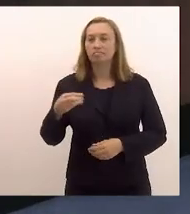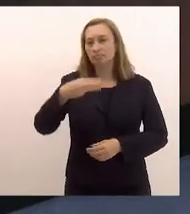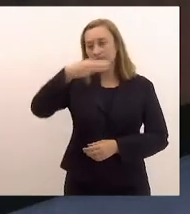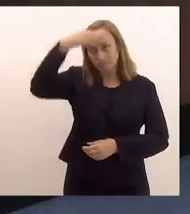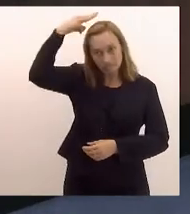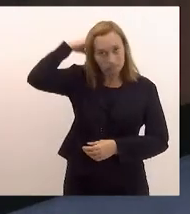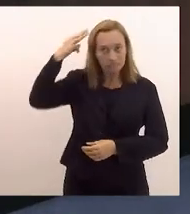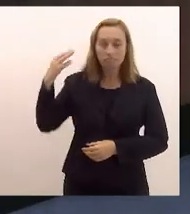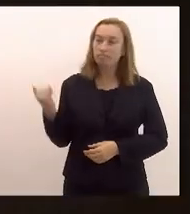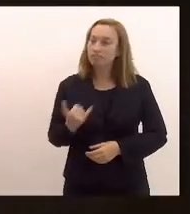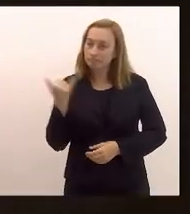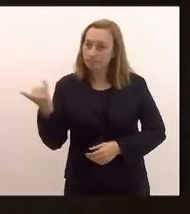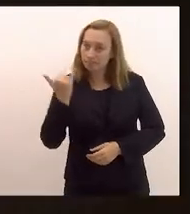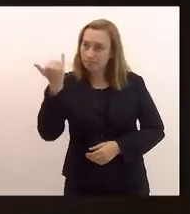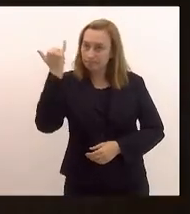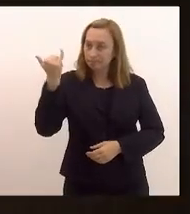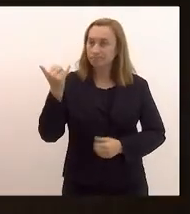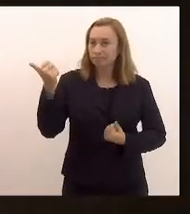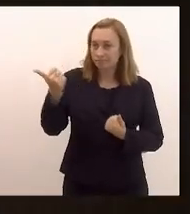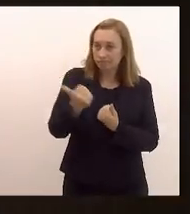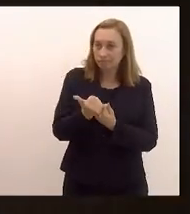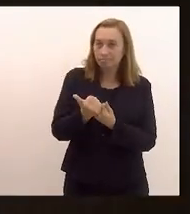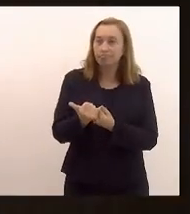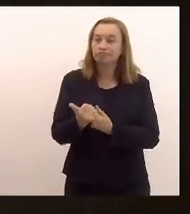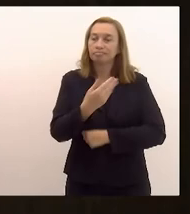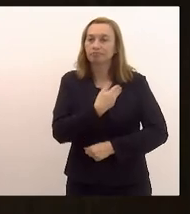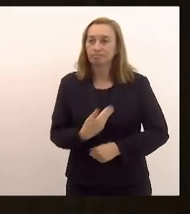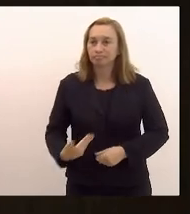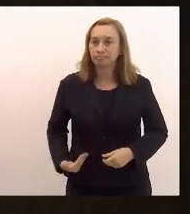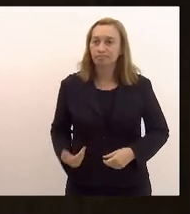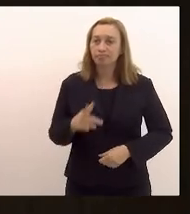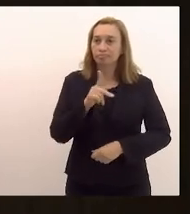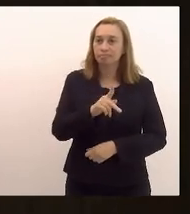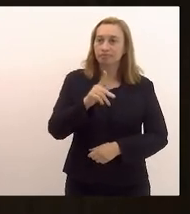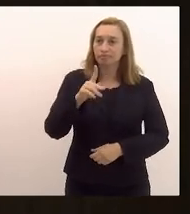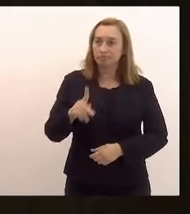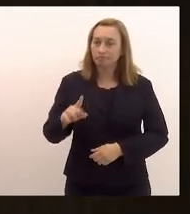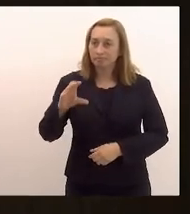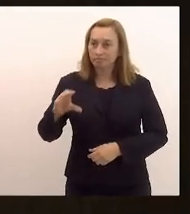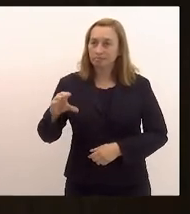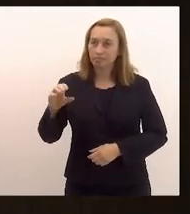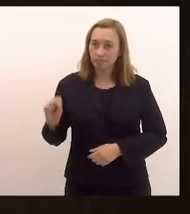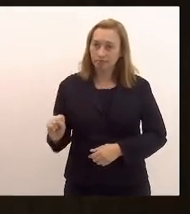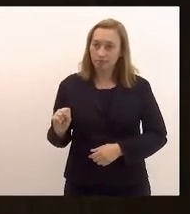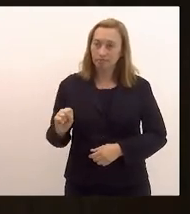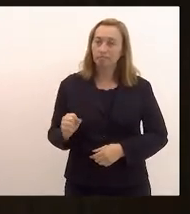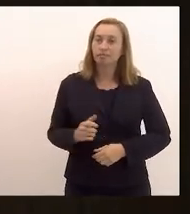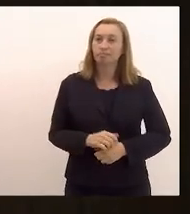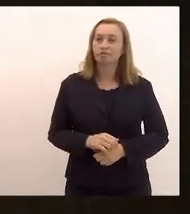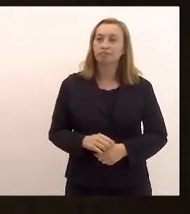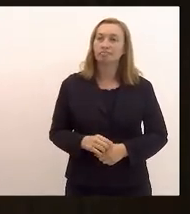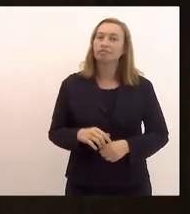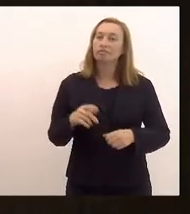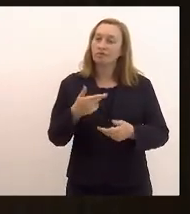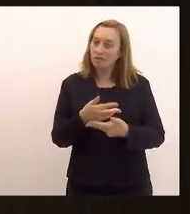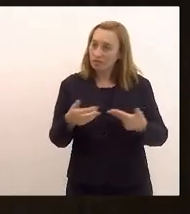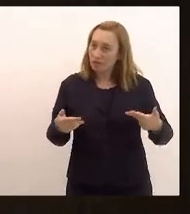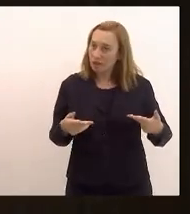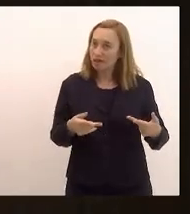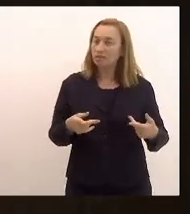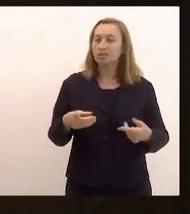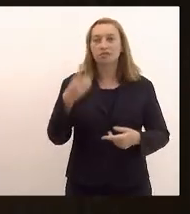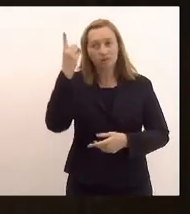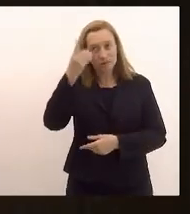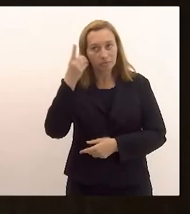também foi importantíssimo dando o apoio do governo ao pccs e eu mudei muito eu rodei monte de gabinete foi